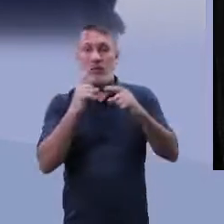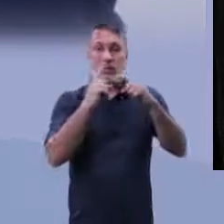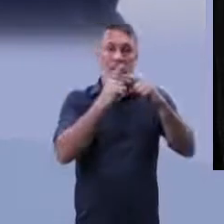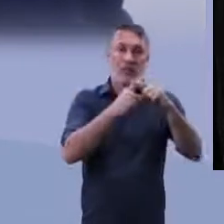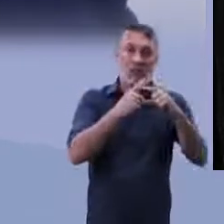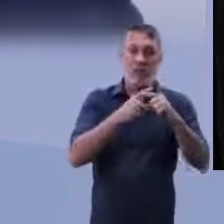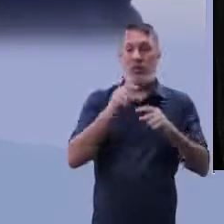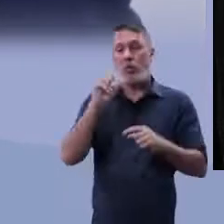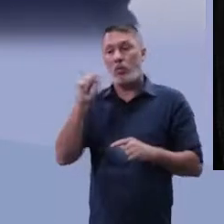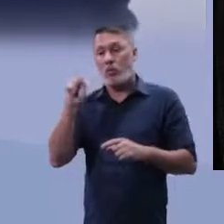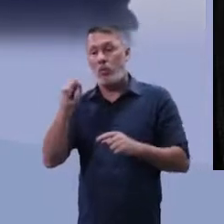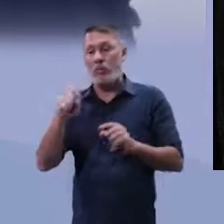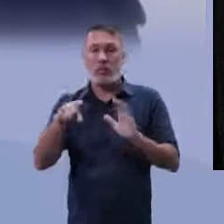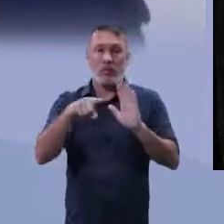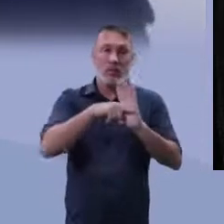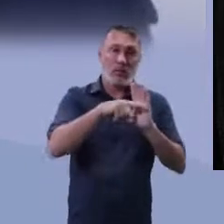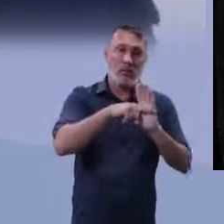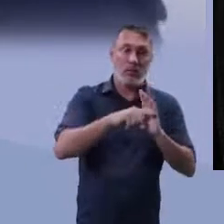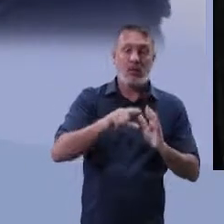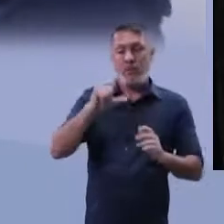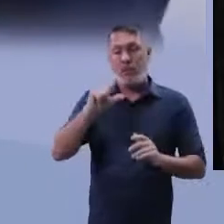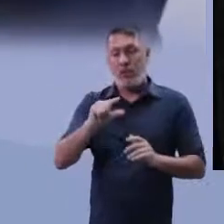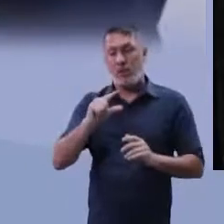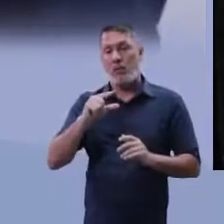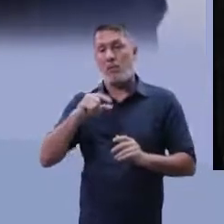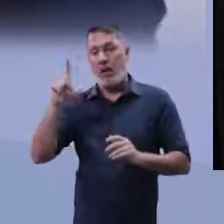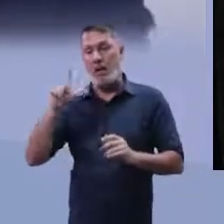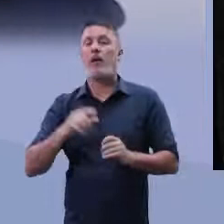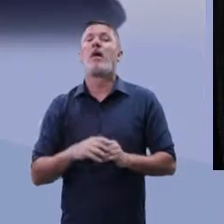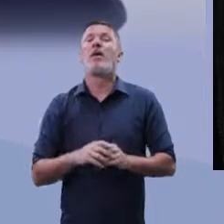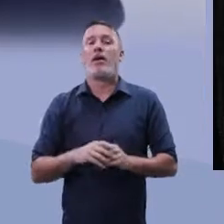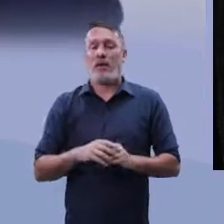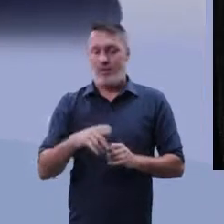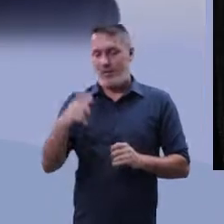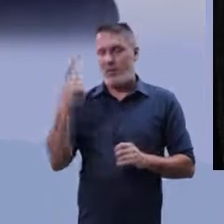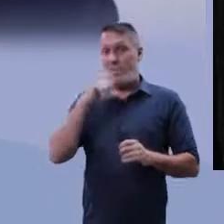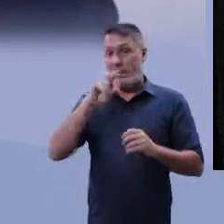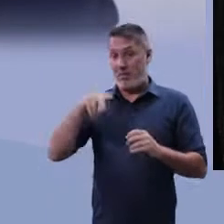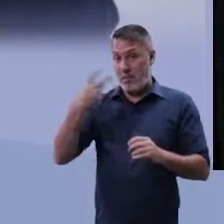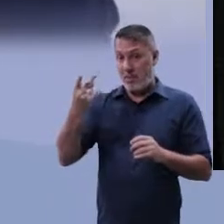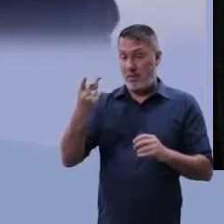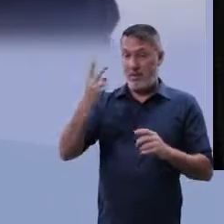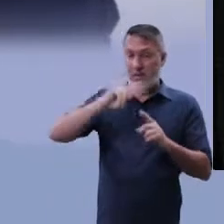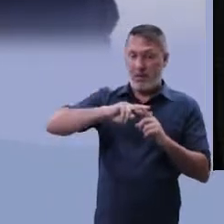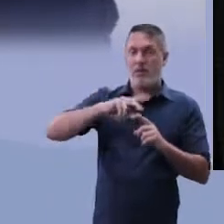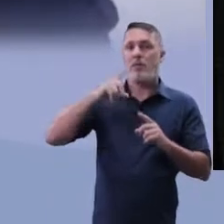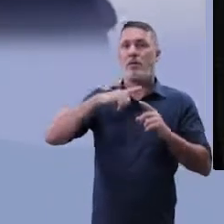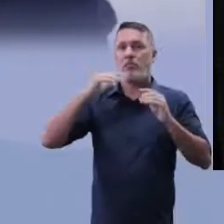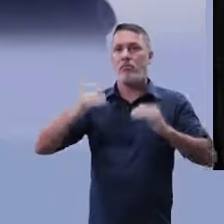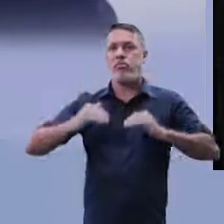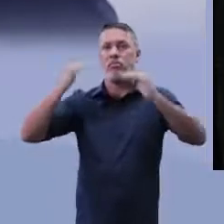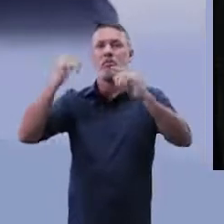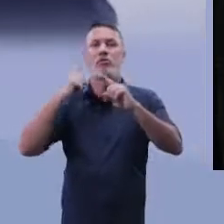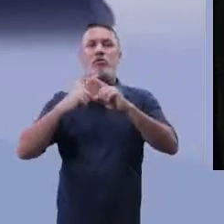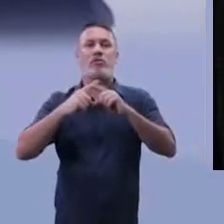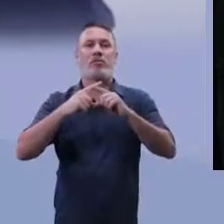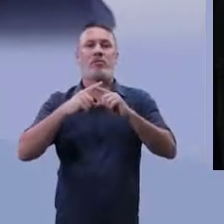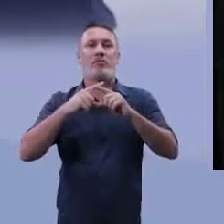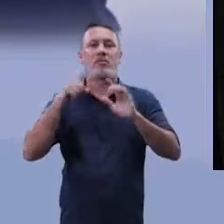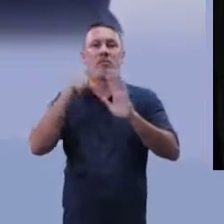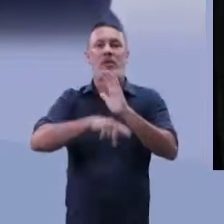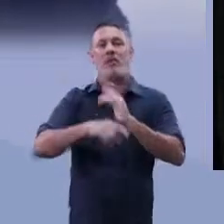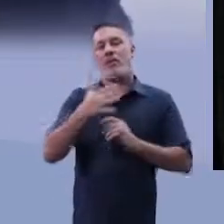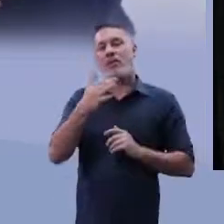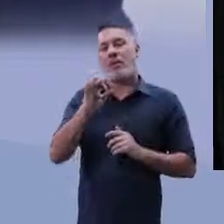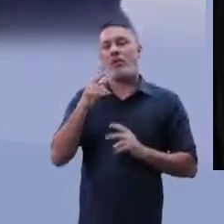10 positivo, 8 fica negativo e o menor fica maior. Ficou maior, meu hacker? Ficou maior, o 10 passa para lá